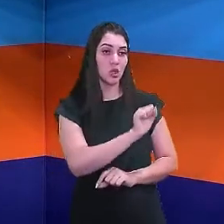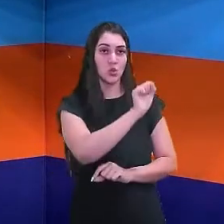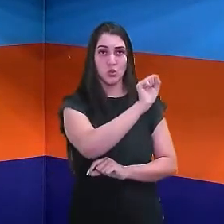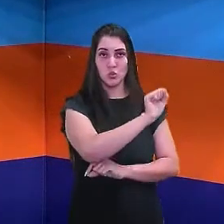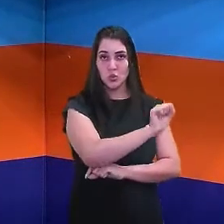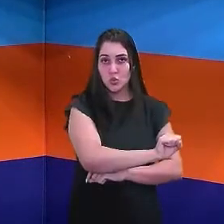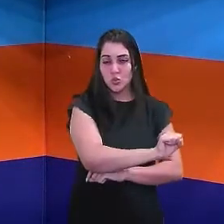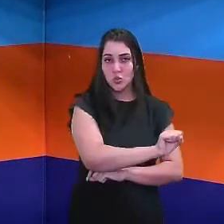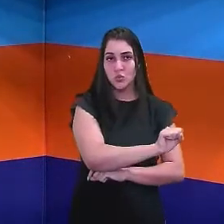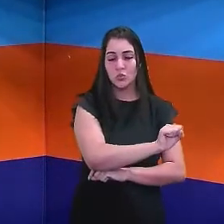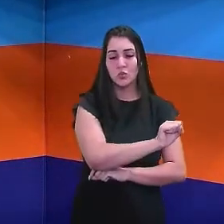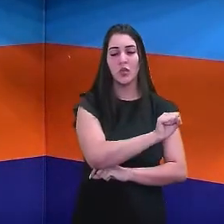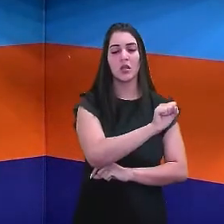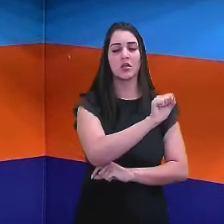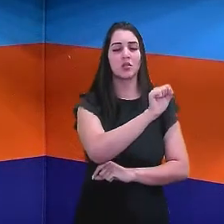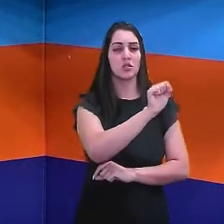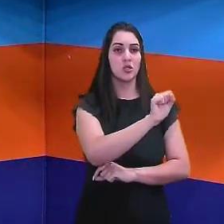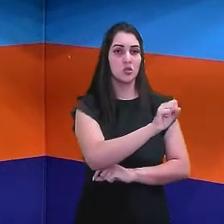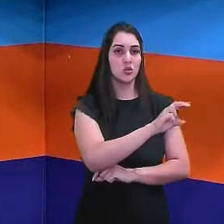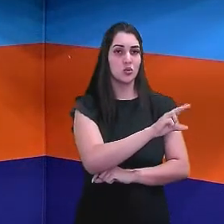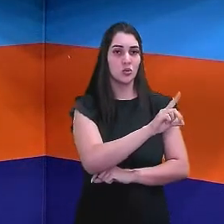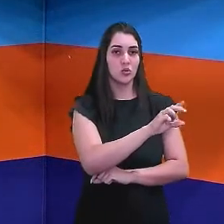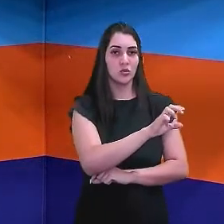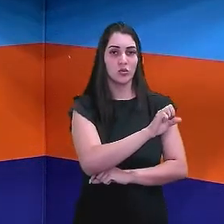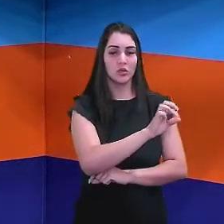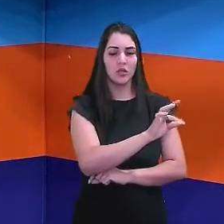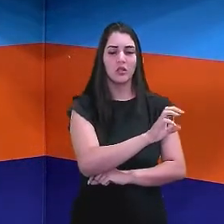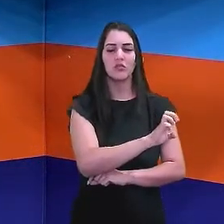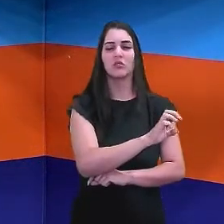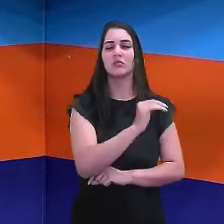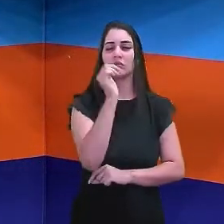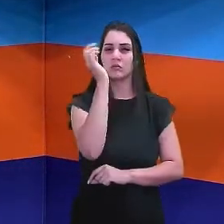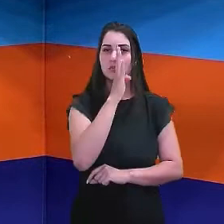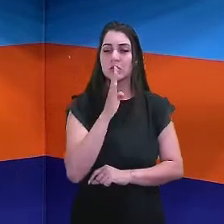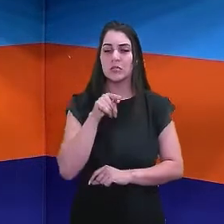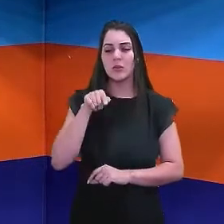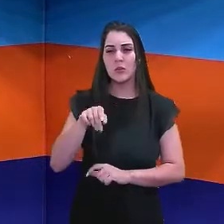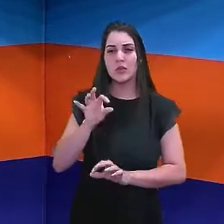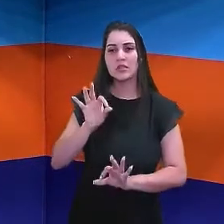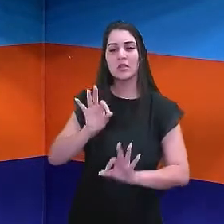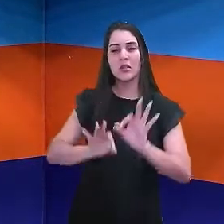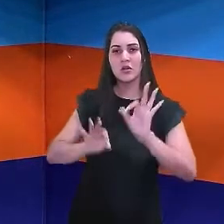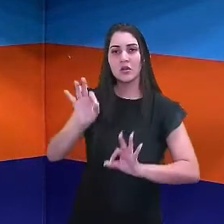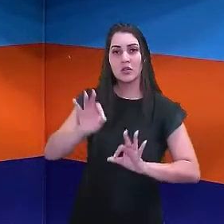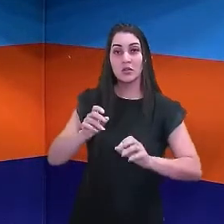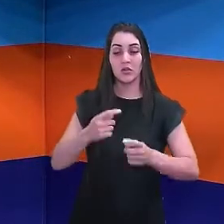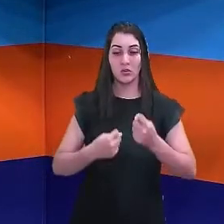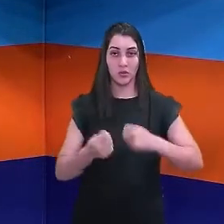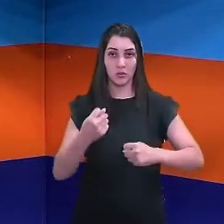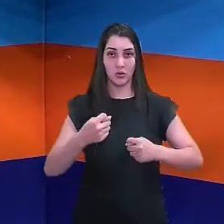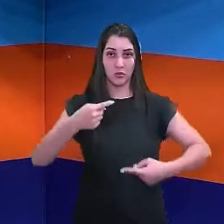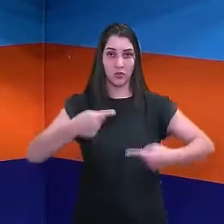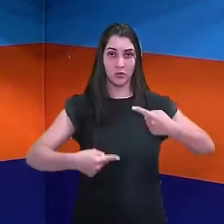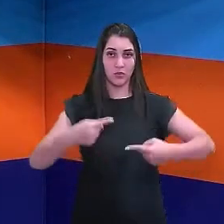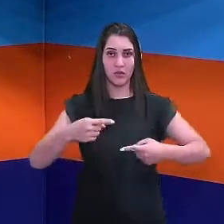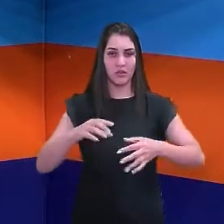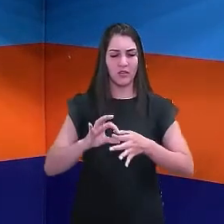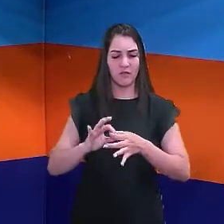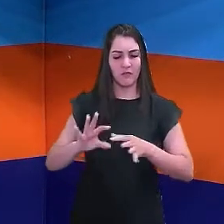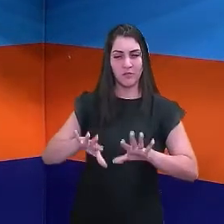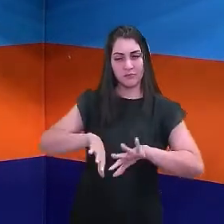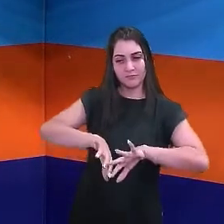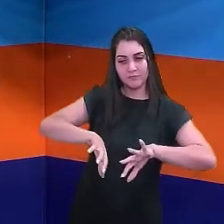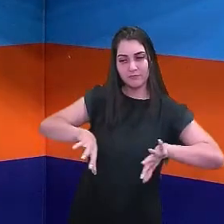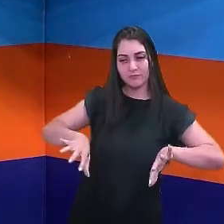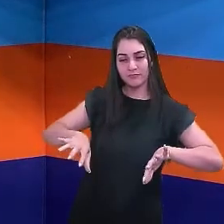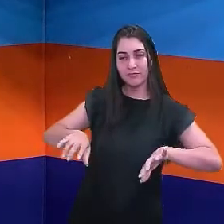essa organização econômica e política vai deixar de lado o Nordeste açucareiro, o